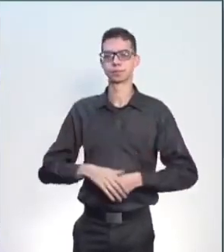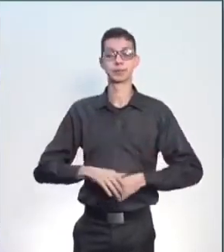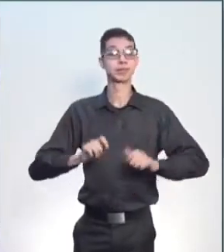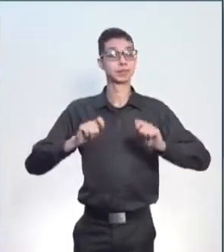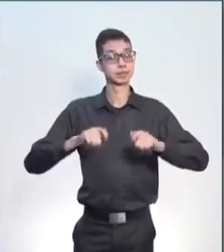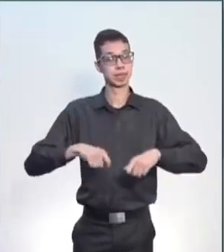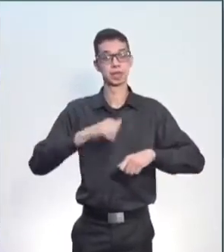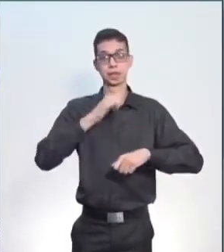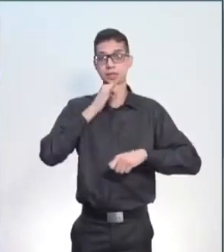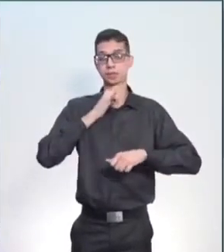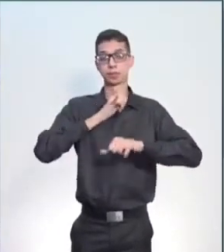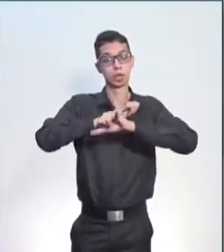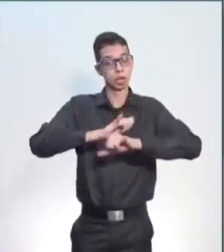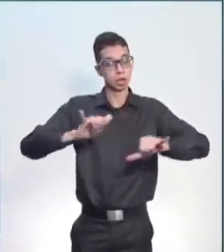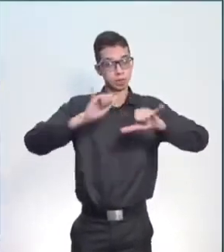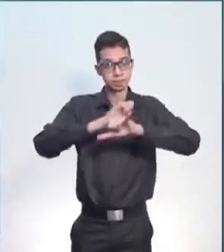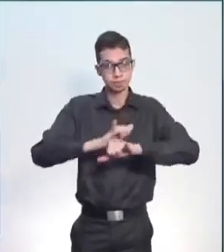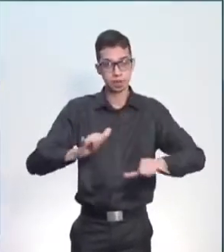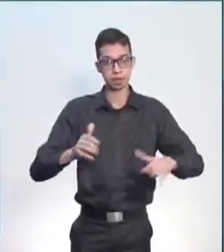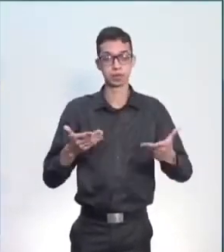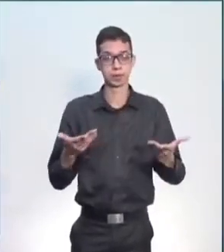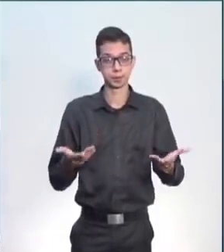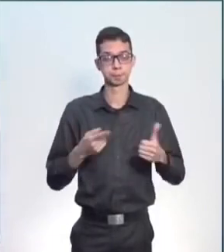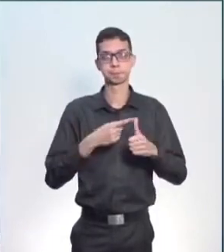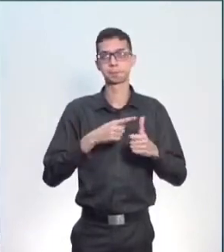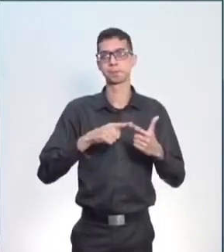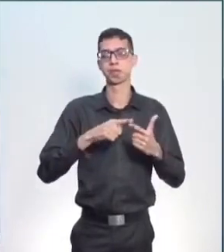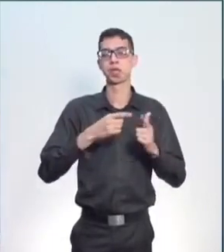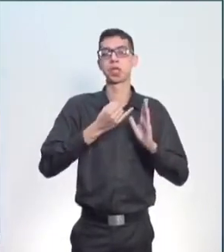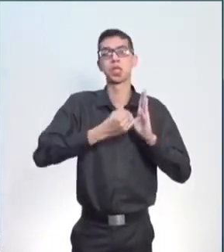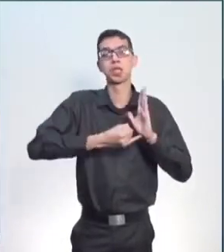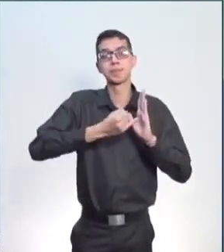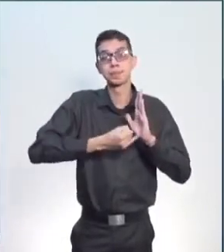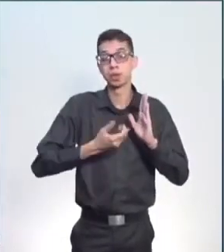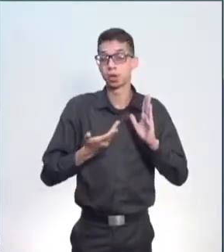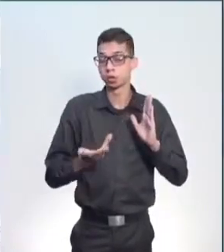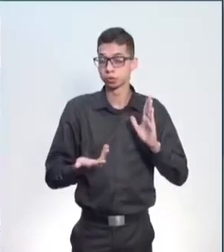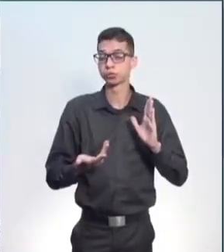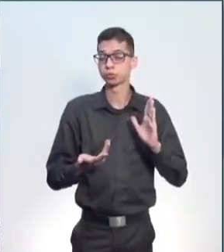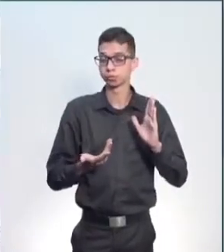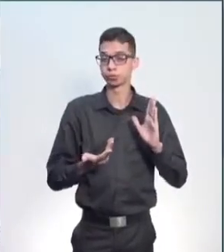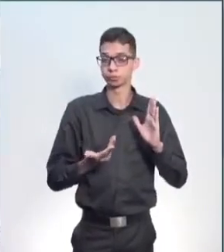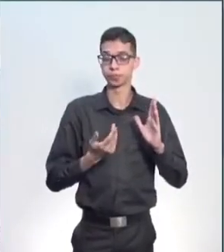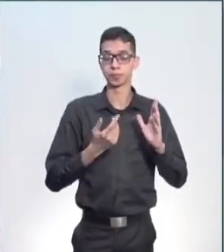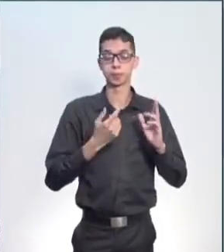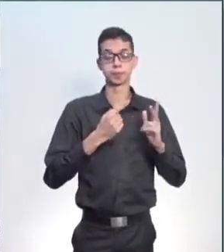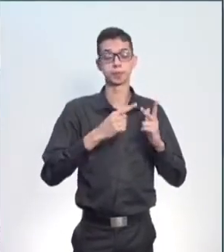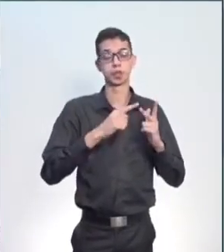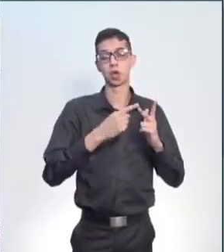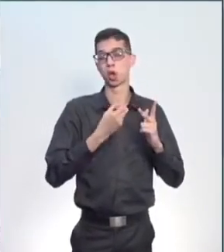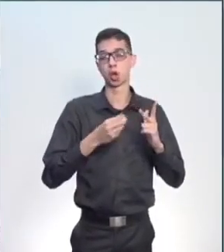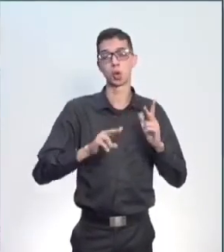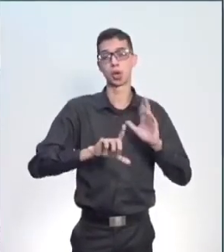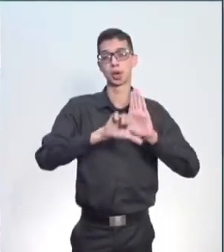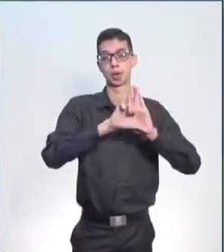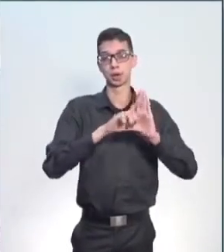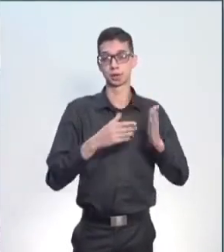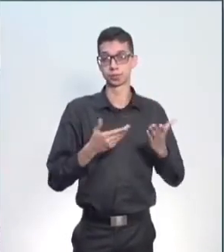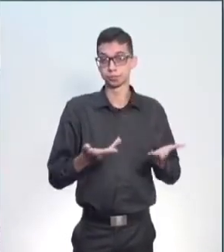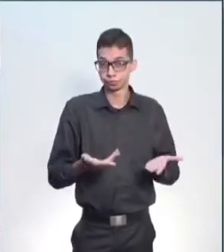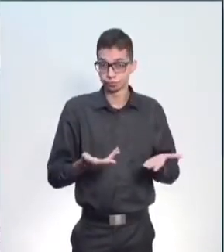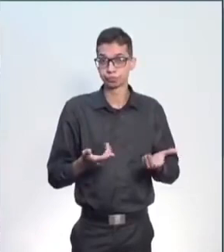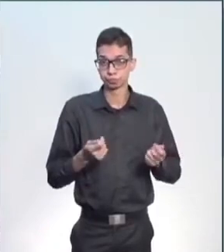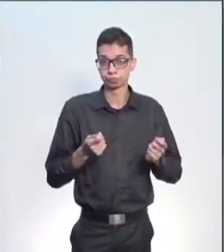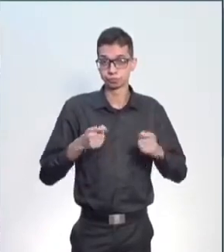ela pode ser provocada por impostos, né? Ela pode ser provocada por uma lei. Né? E